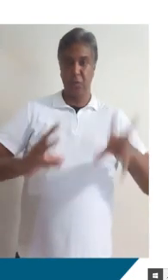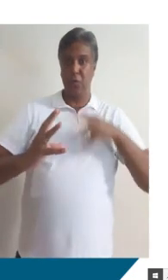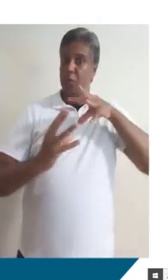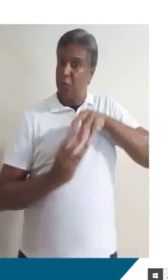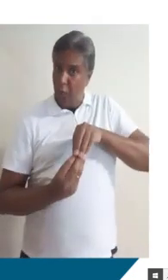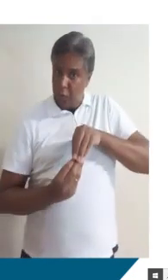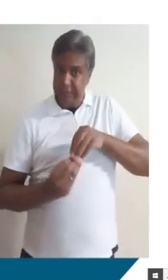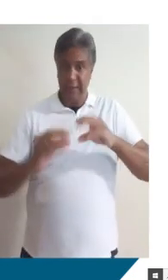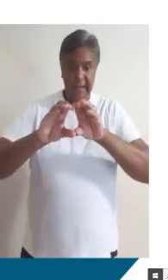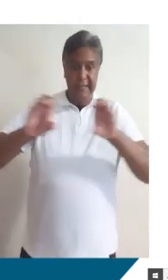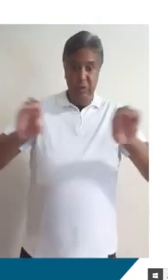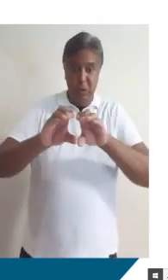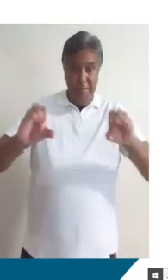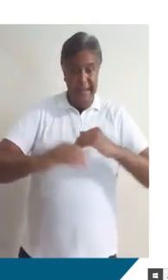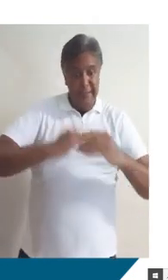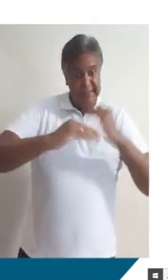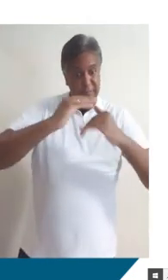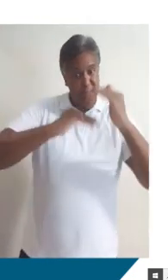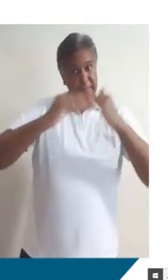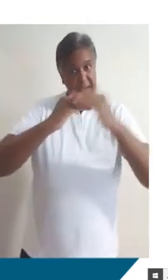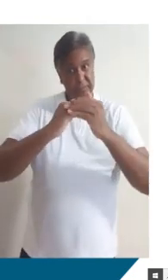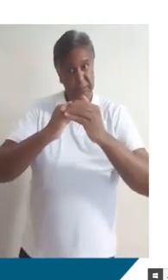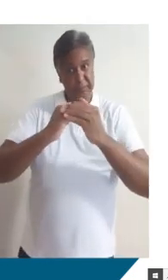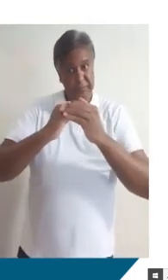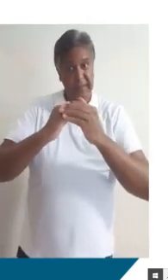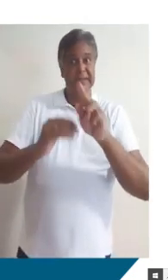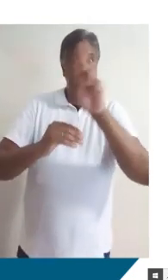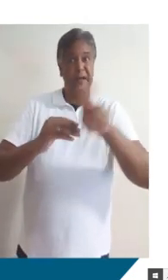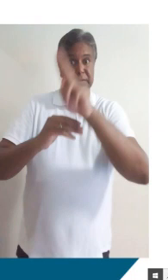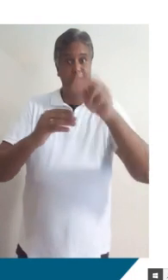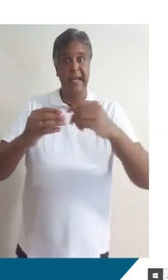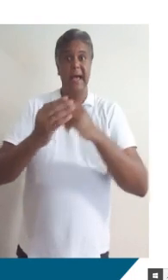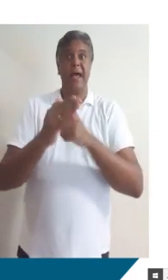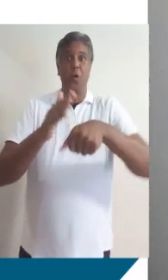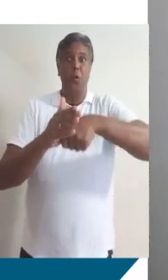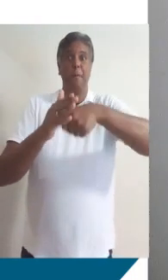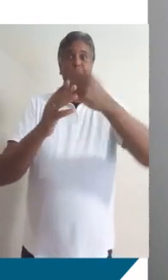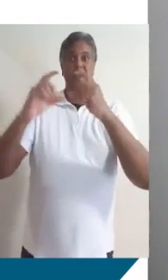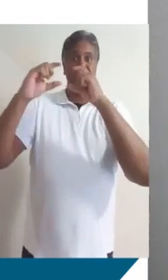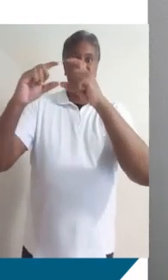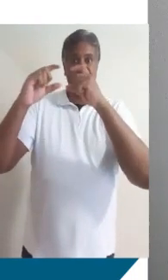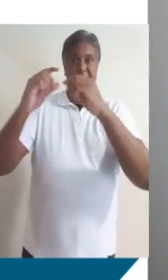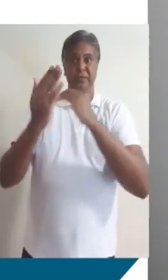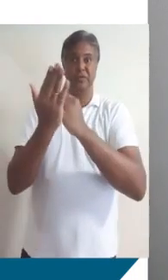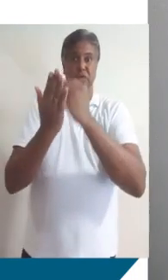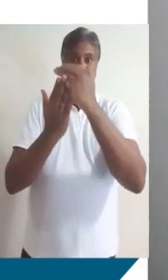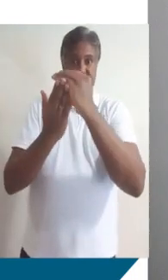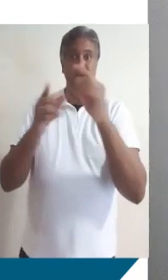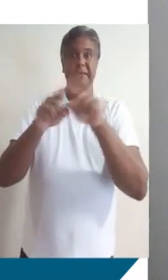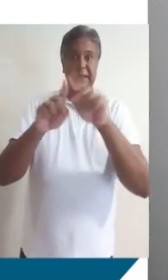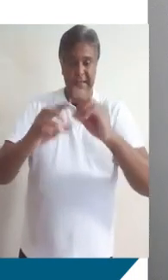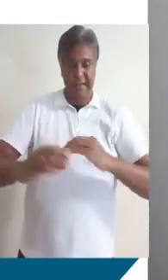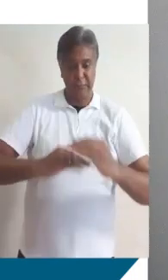tese, ou seja, as ideias presentes no parágrafo de introdução, o primeiro parágrafo do texto. Mas talvez você não queira